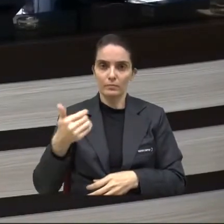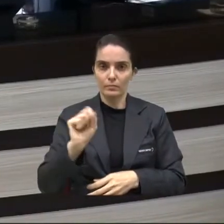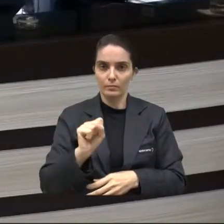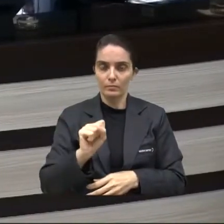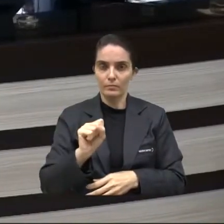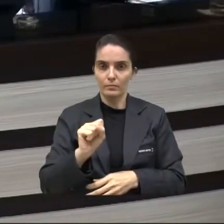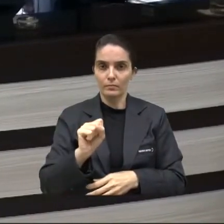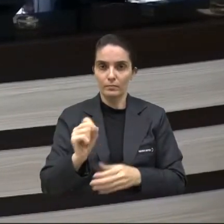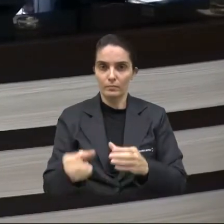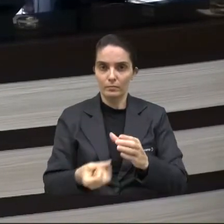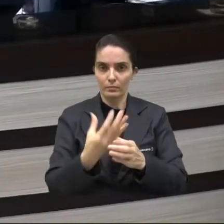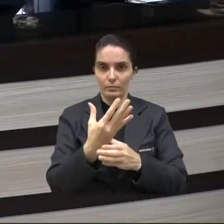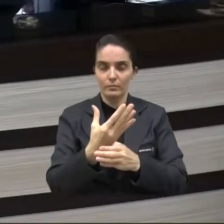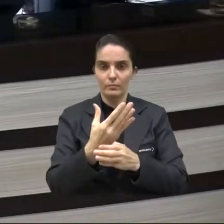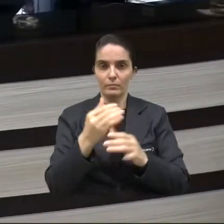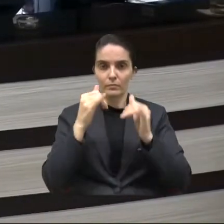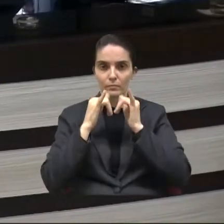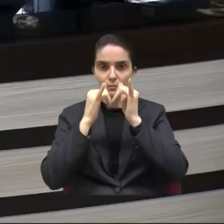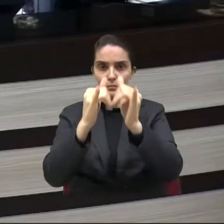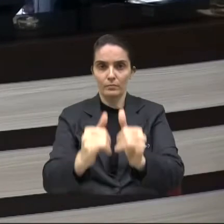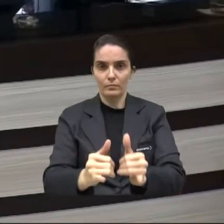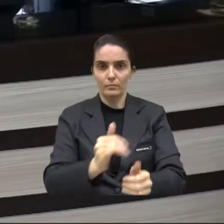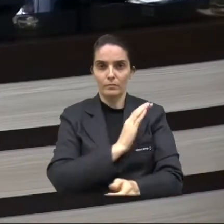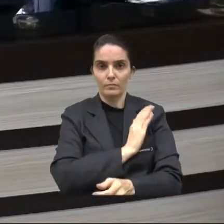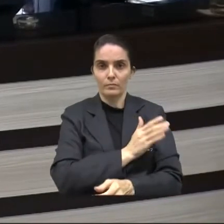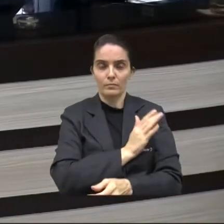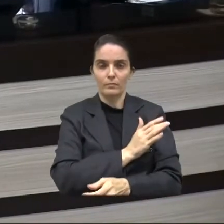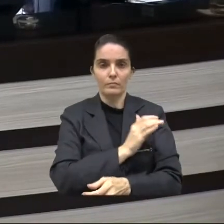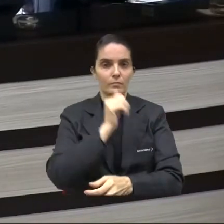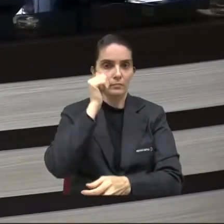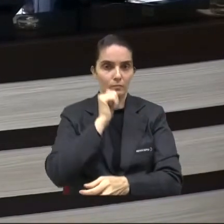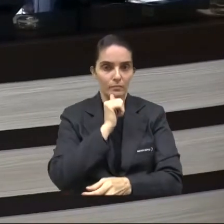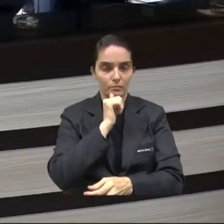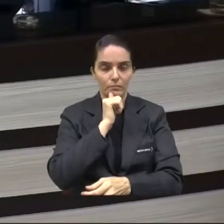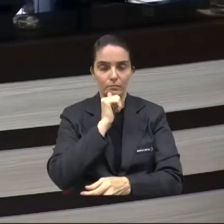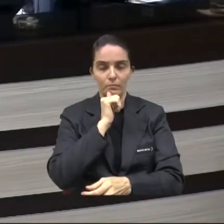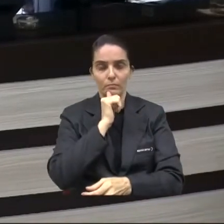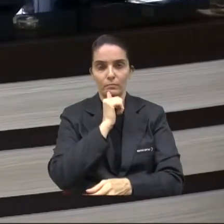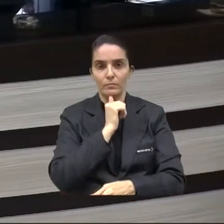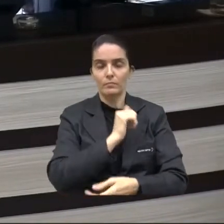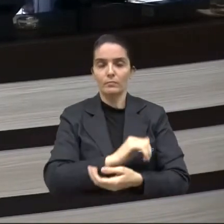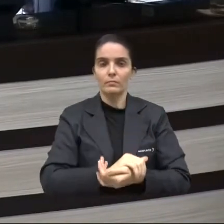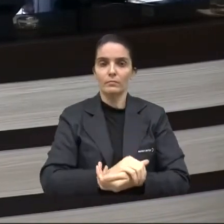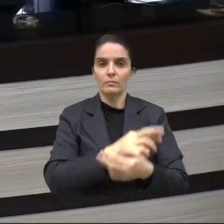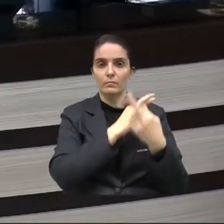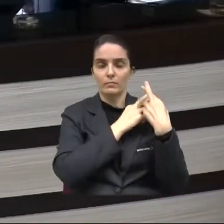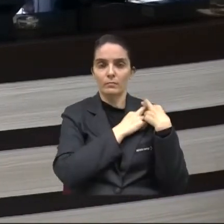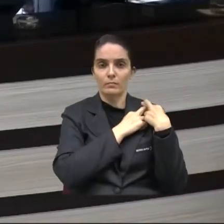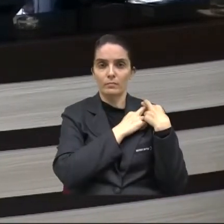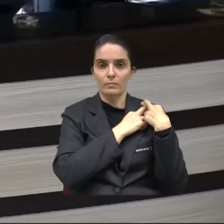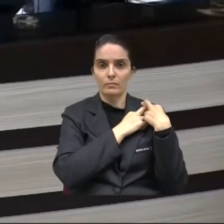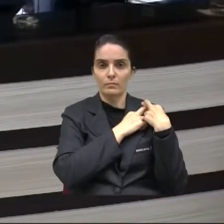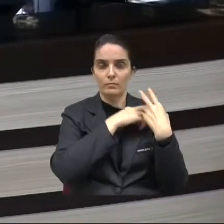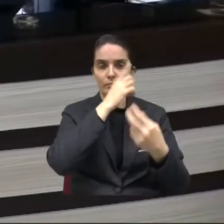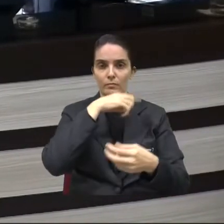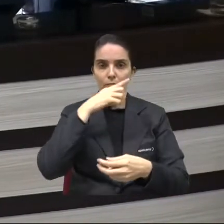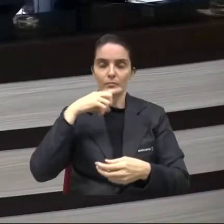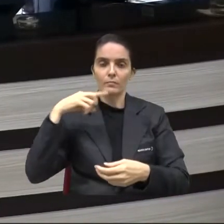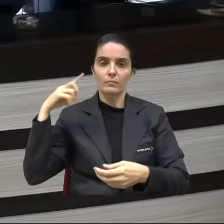192/2018 institui a campanha Coração de Mulher e dá outras providências. Autoria, vereadora doutora